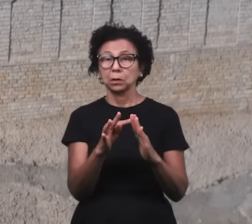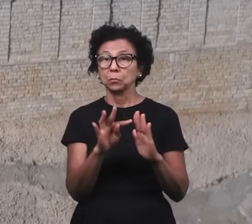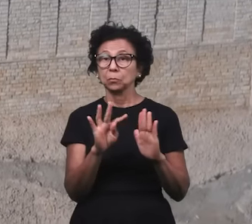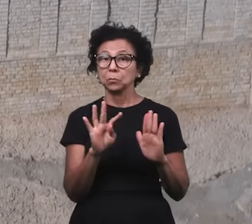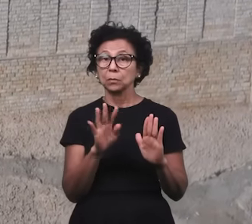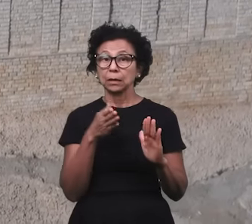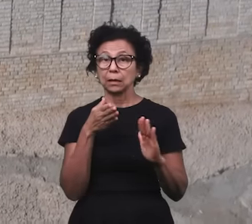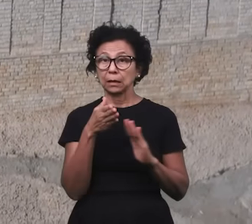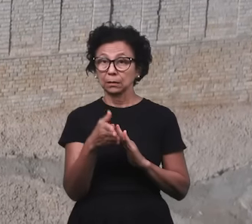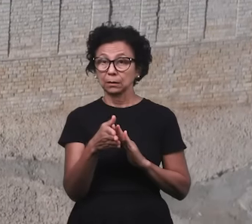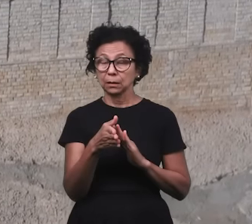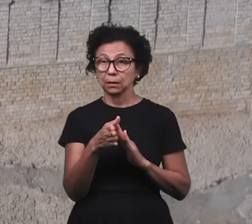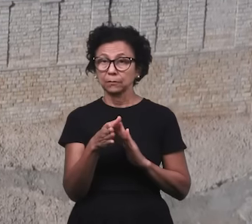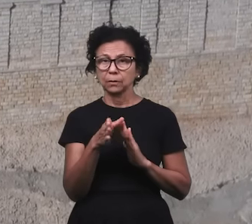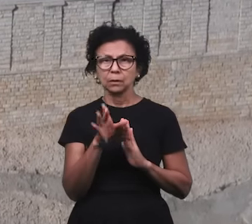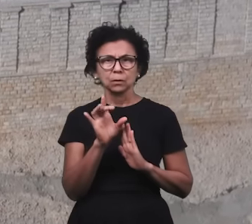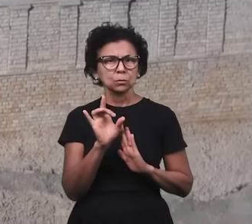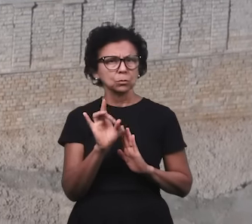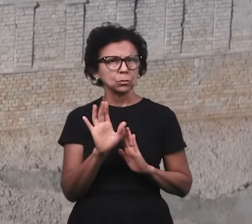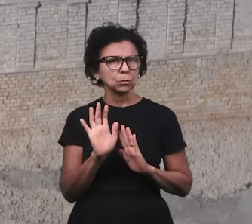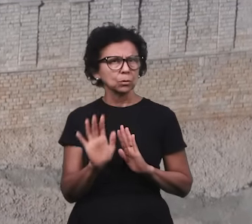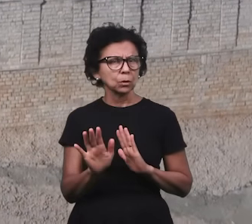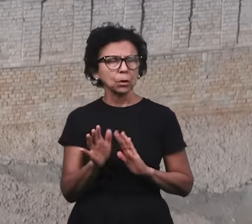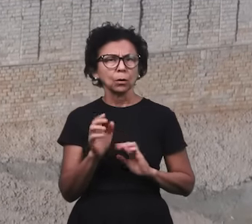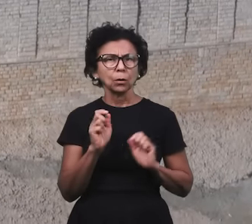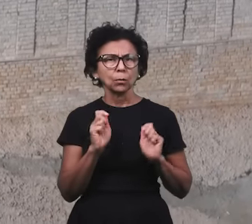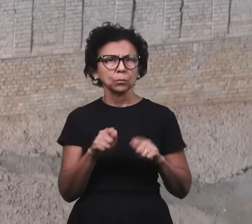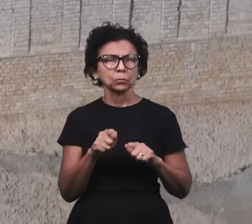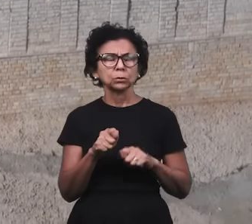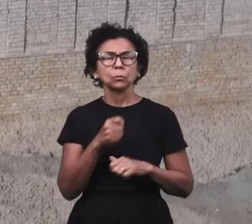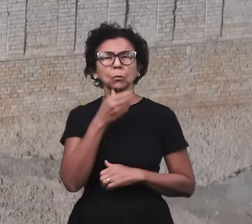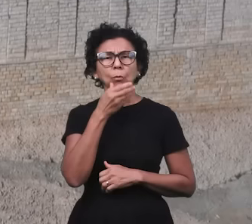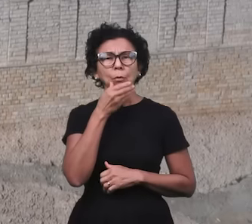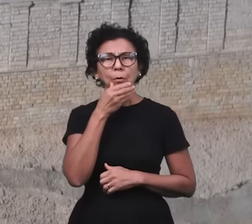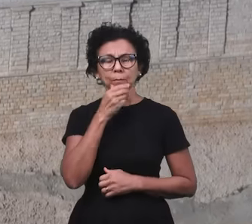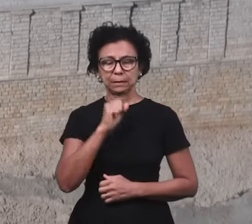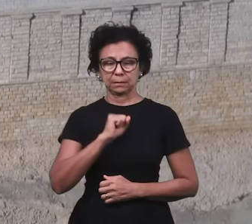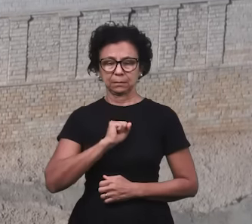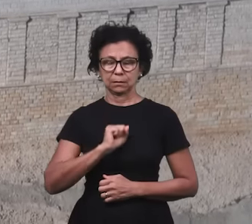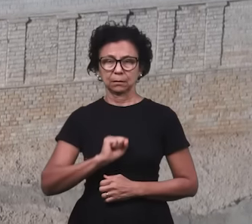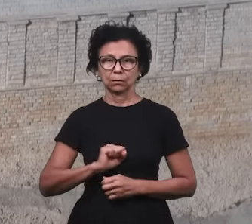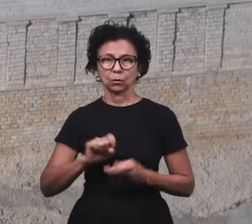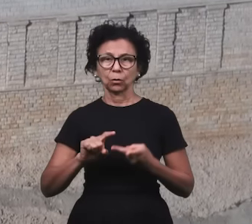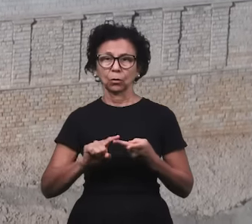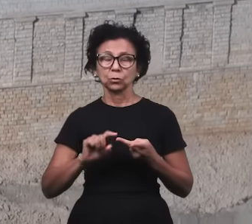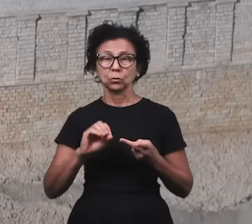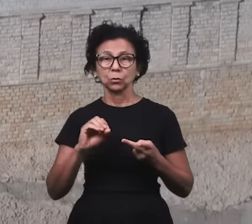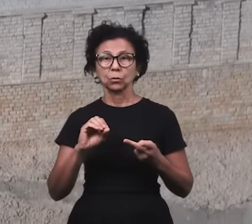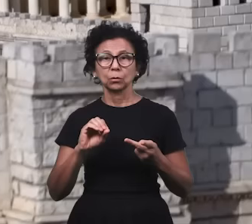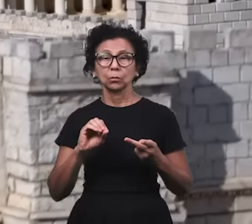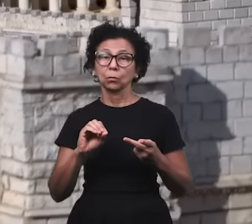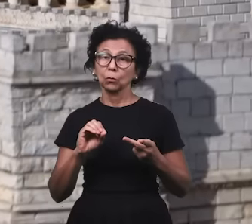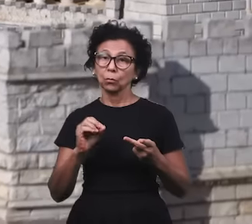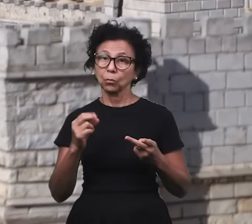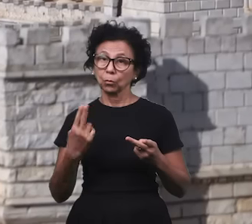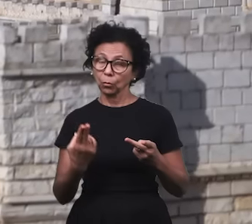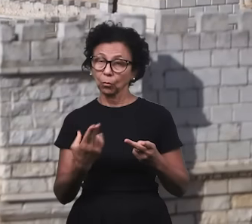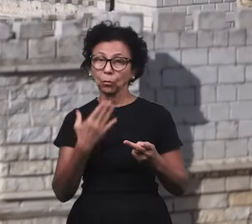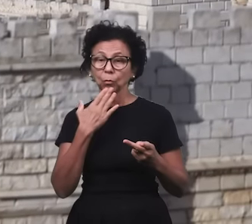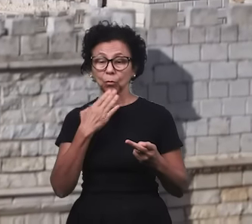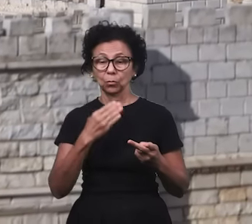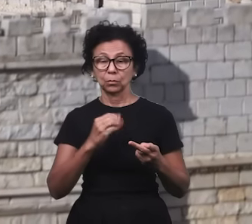entrava o sacerdote e o sumo sacerdote, que podia entrar até o Santo dos Santos. Mas o átrio ou